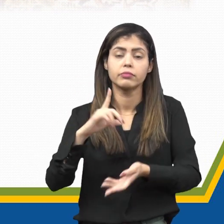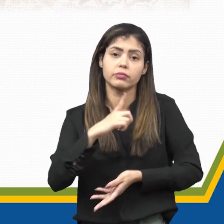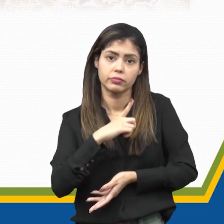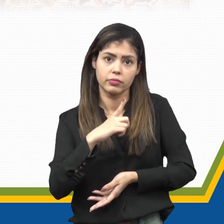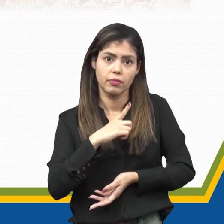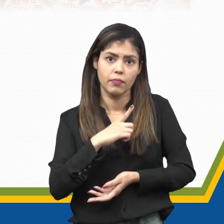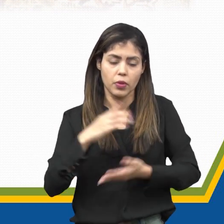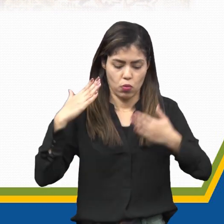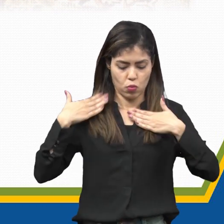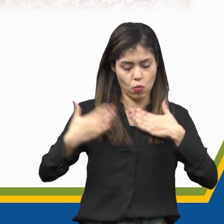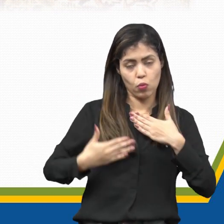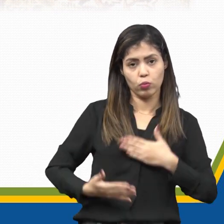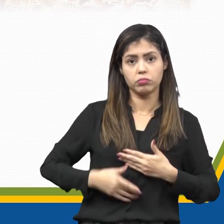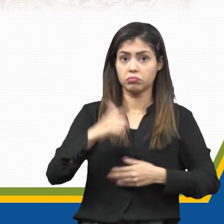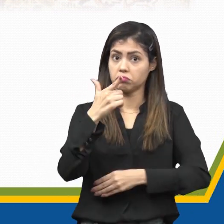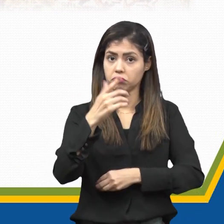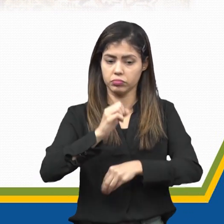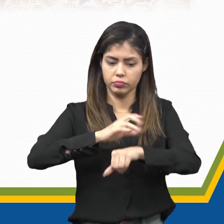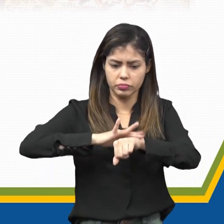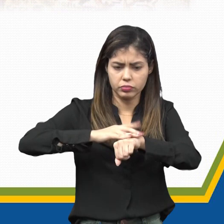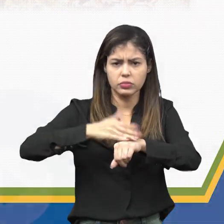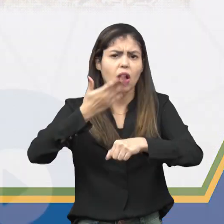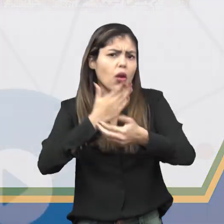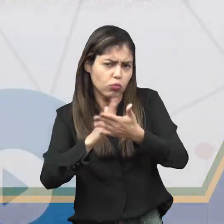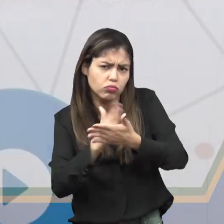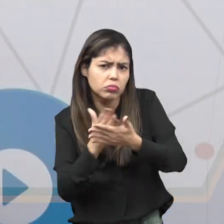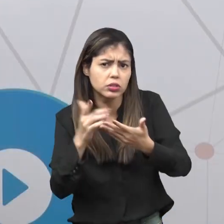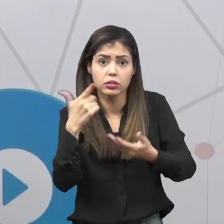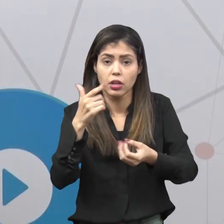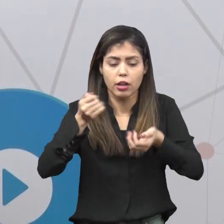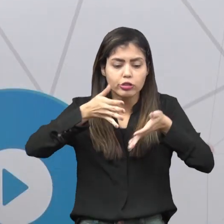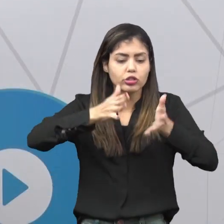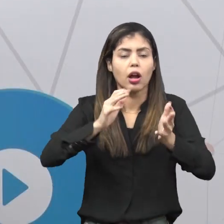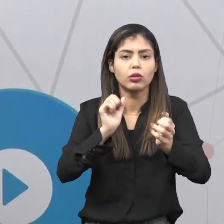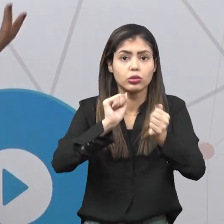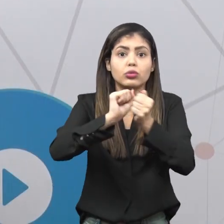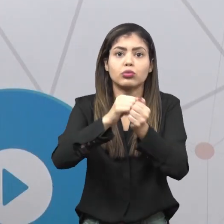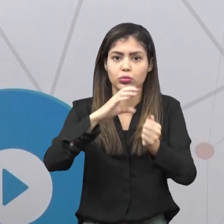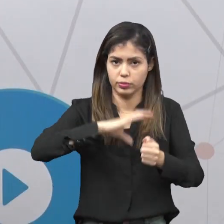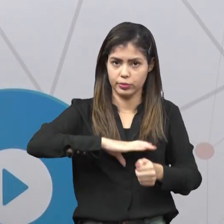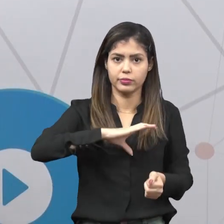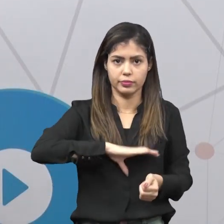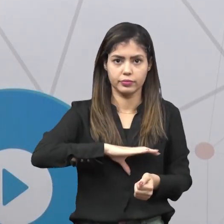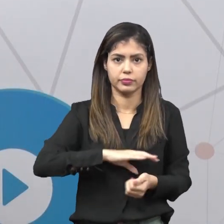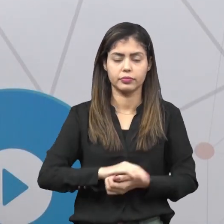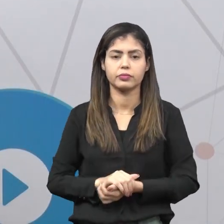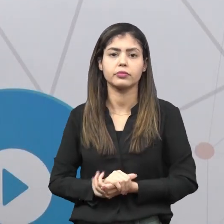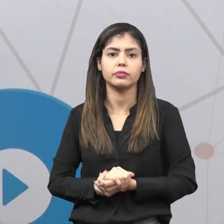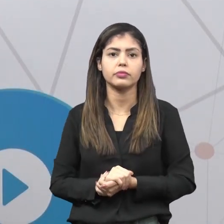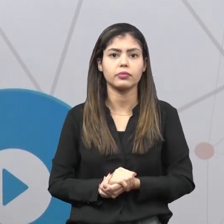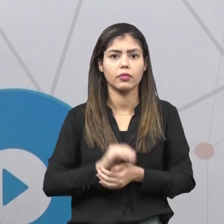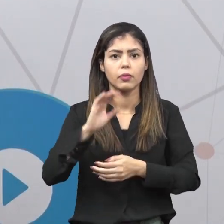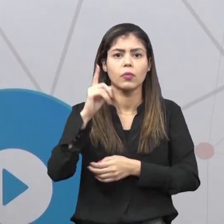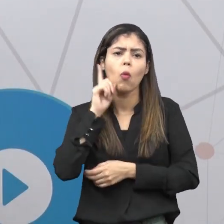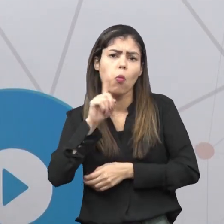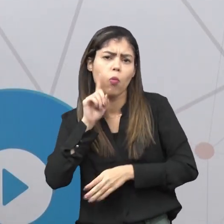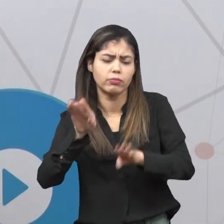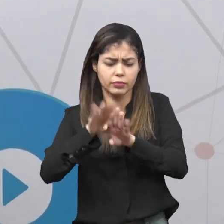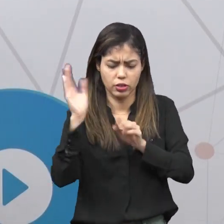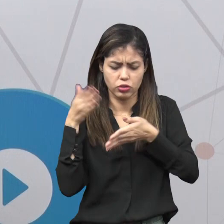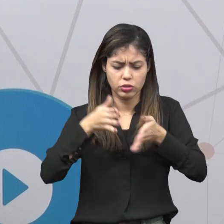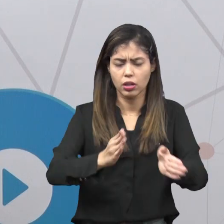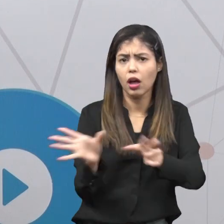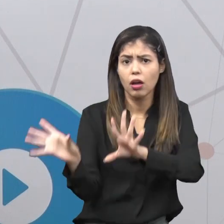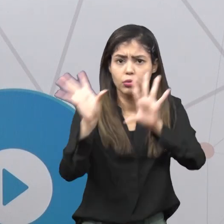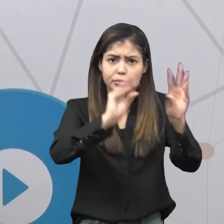eles não estavam habituados, né? Com algumas doenças que chegam aí por conta que os europeus, eles trazem